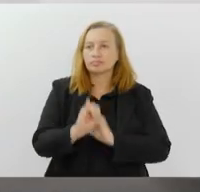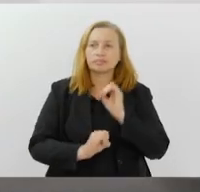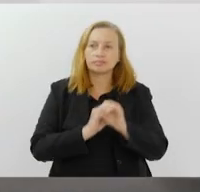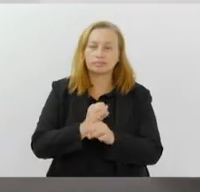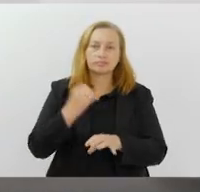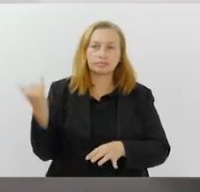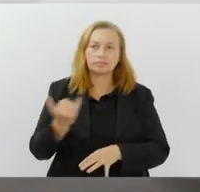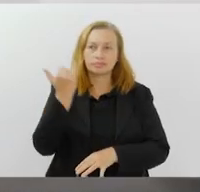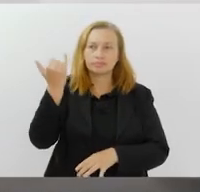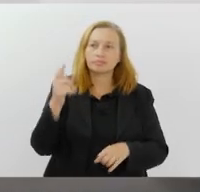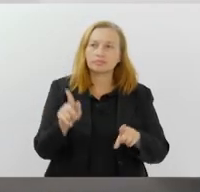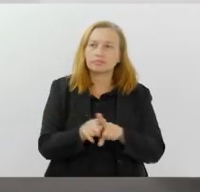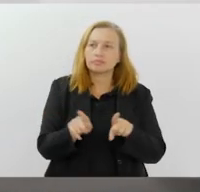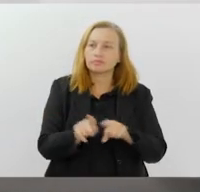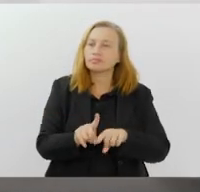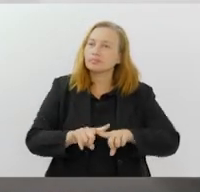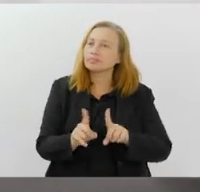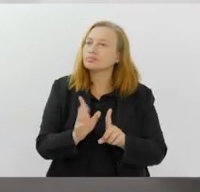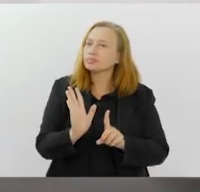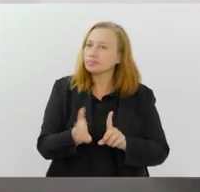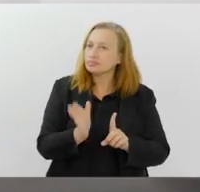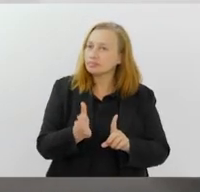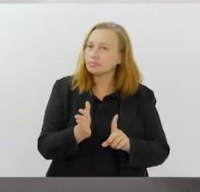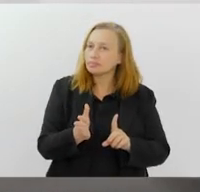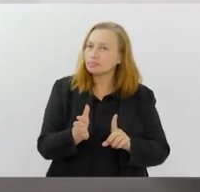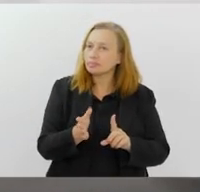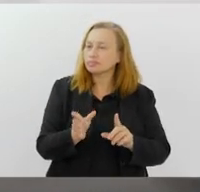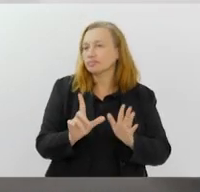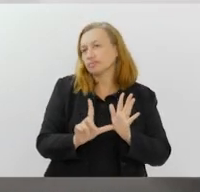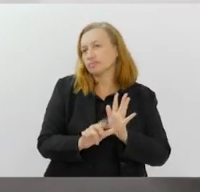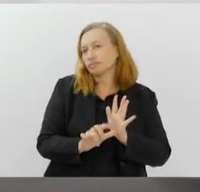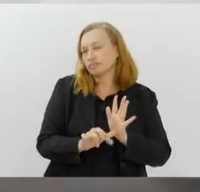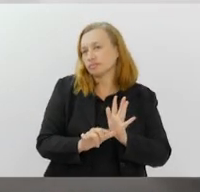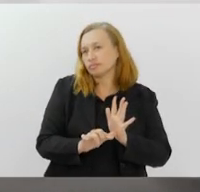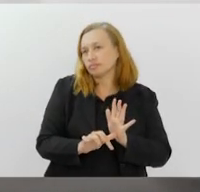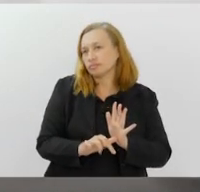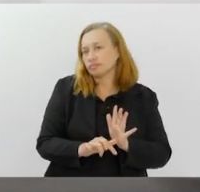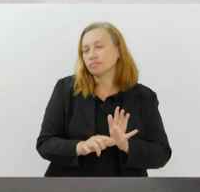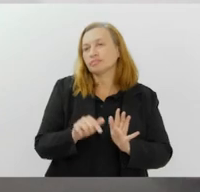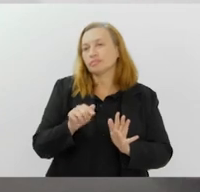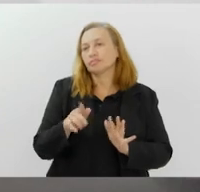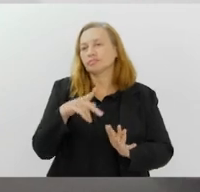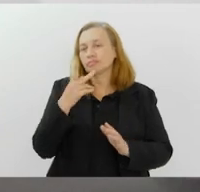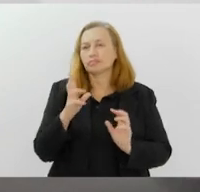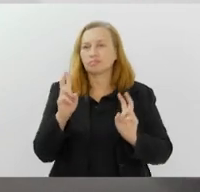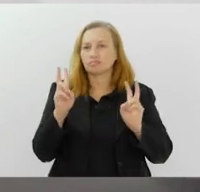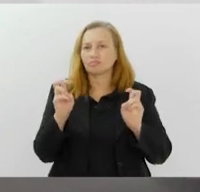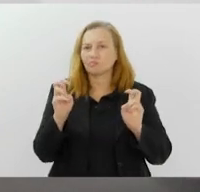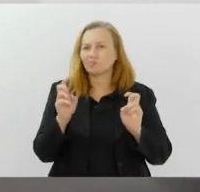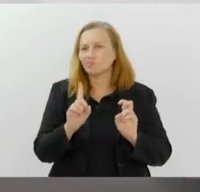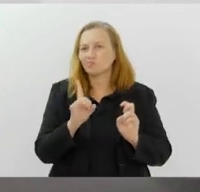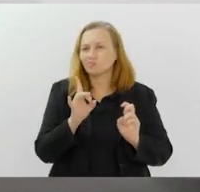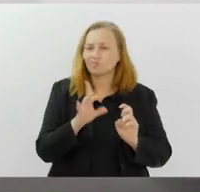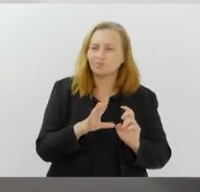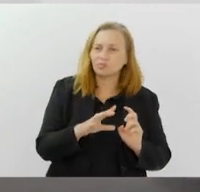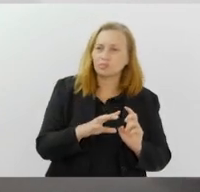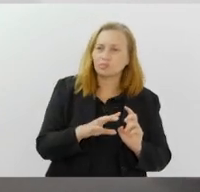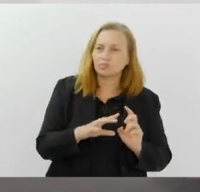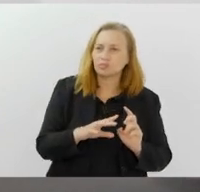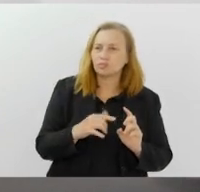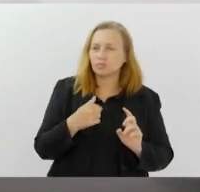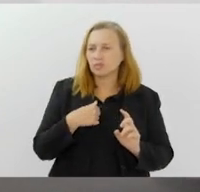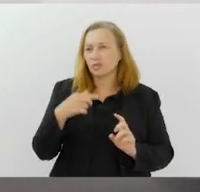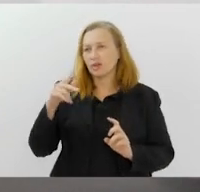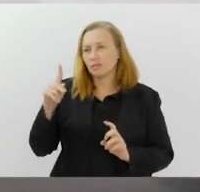importante também mas ele já está desatualizado e aqui a gente fala de um tema não só né e sei que eu e